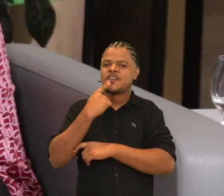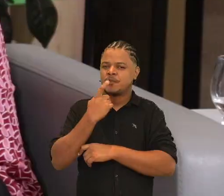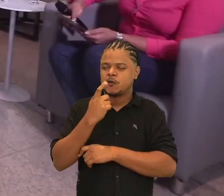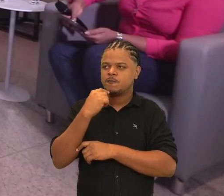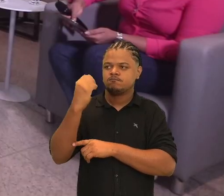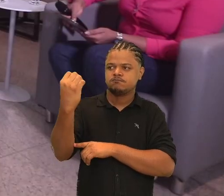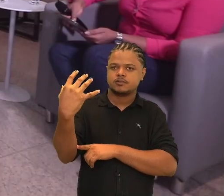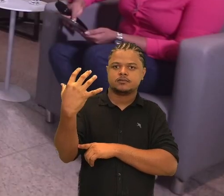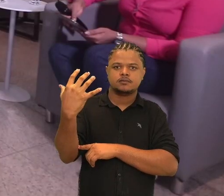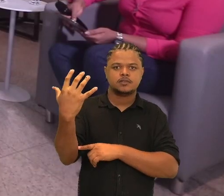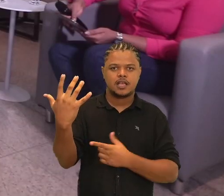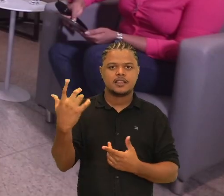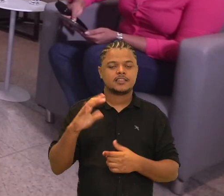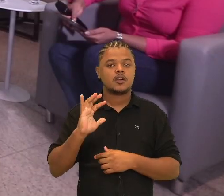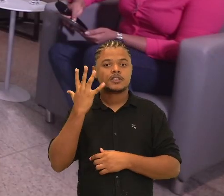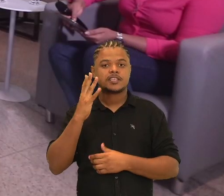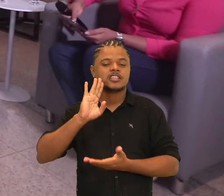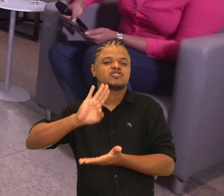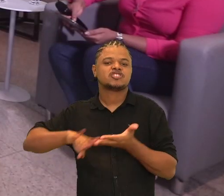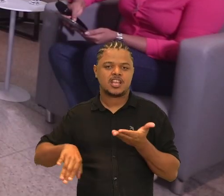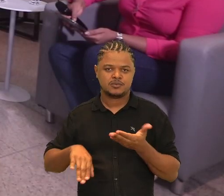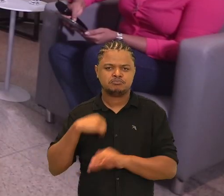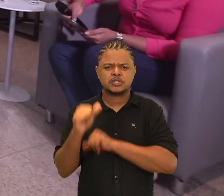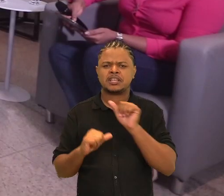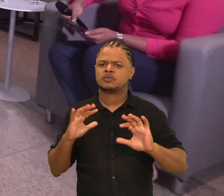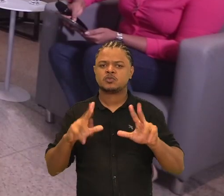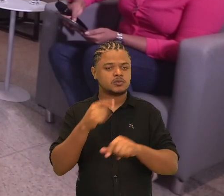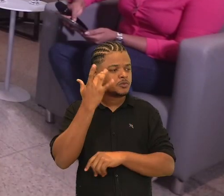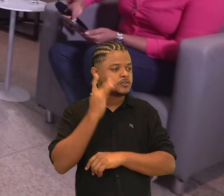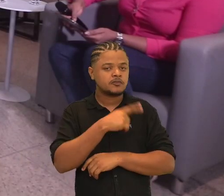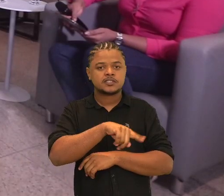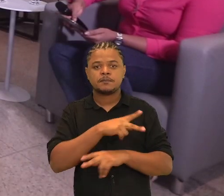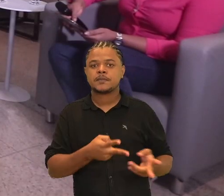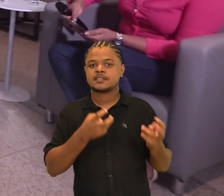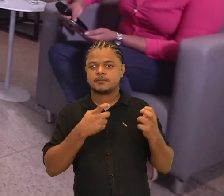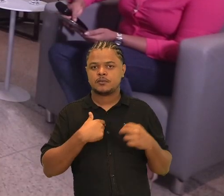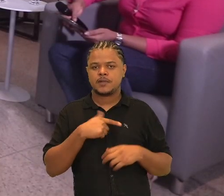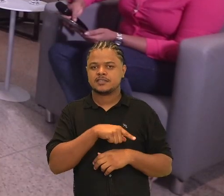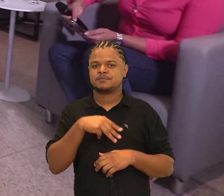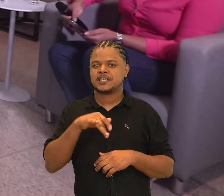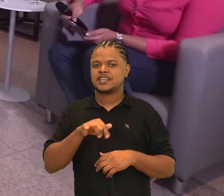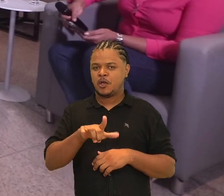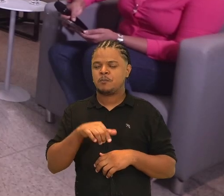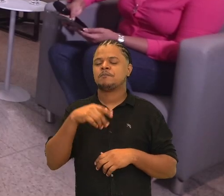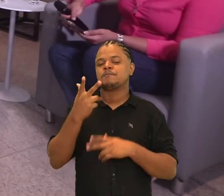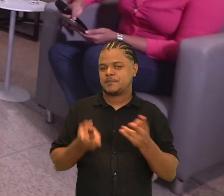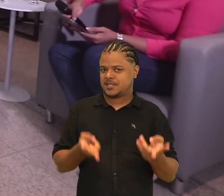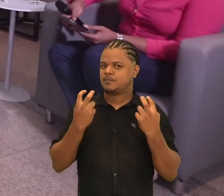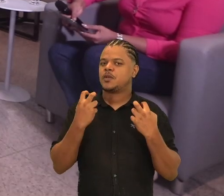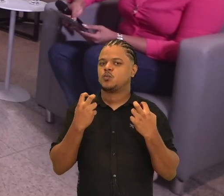aí aconteceu de eles tirarem, eles mudaram tudo. Não sei se vocês perceberam, o Miguel percebeu tudo, entendeu?